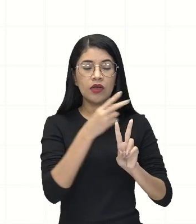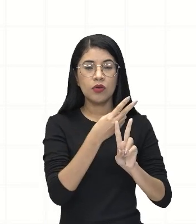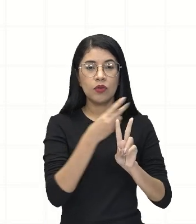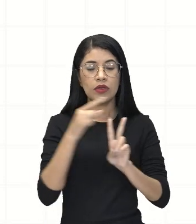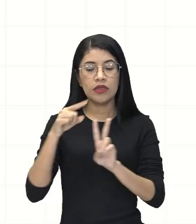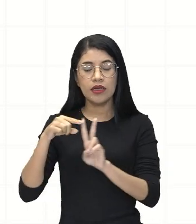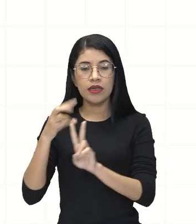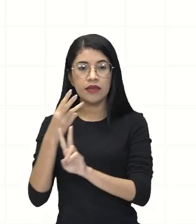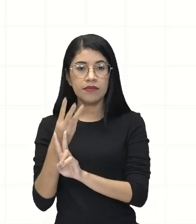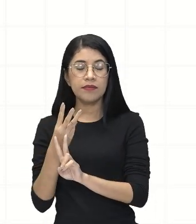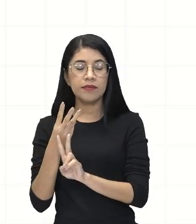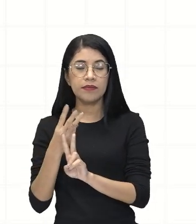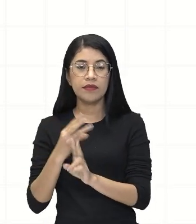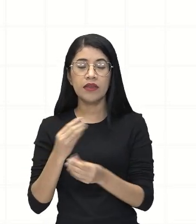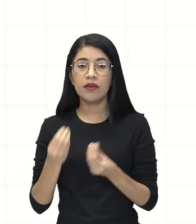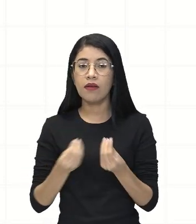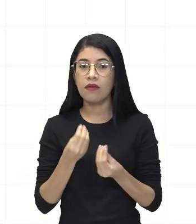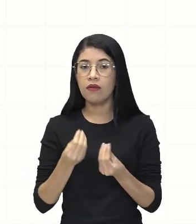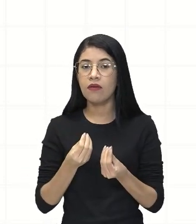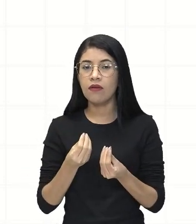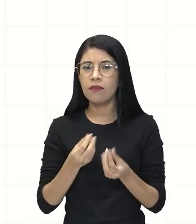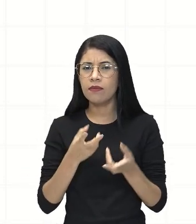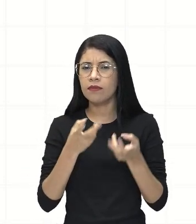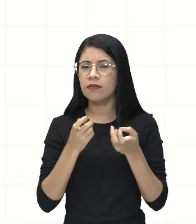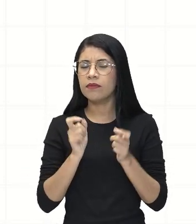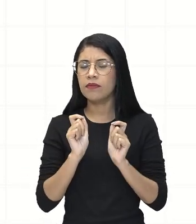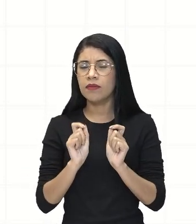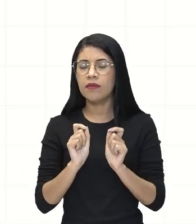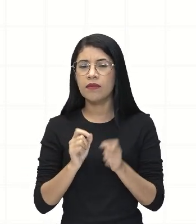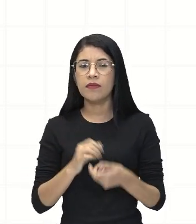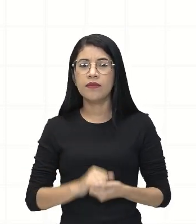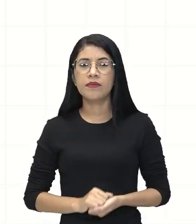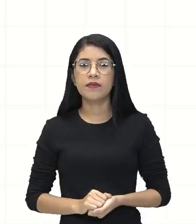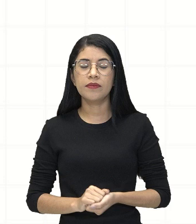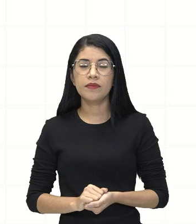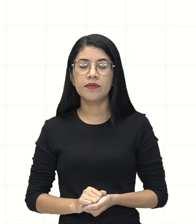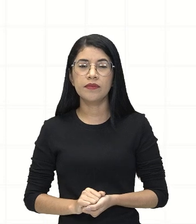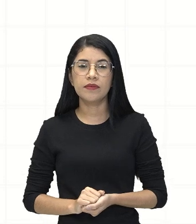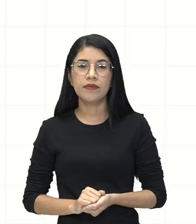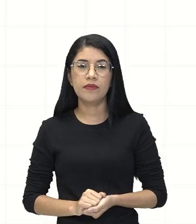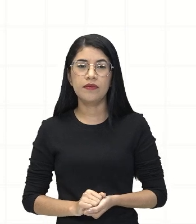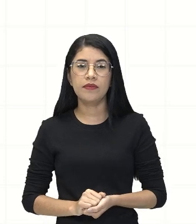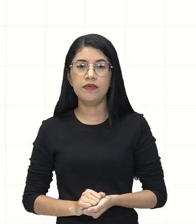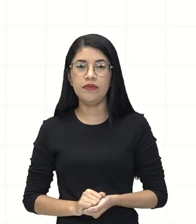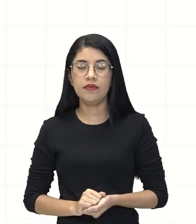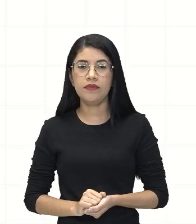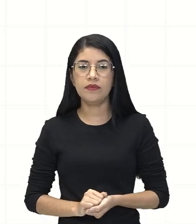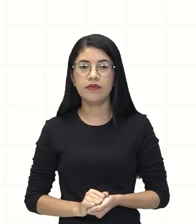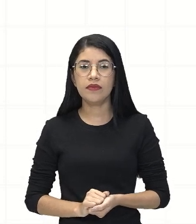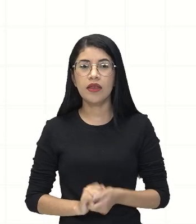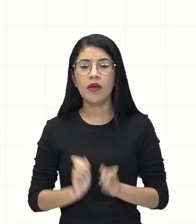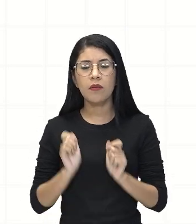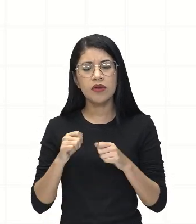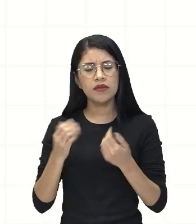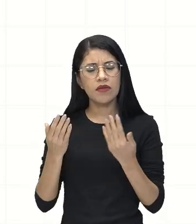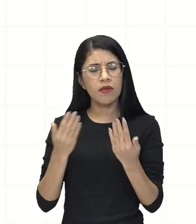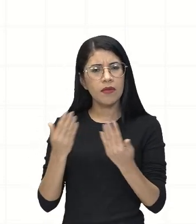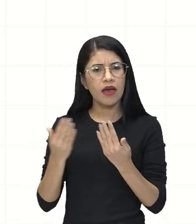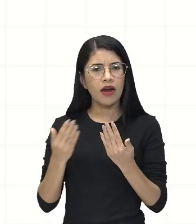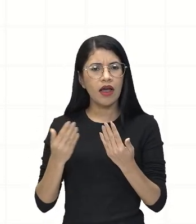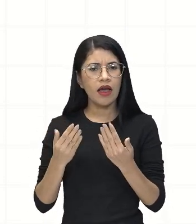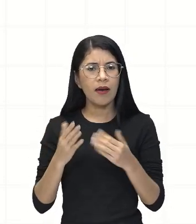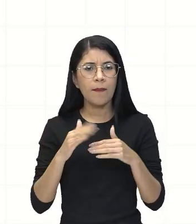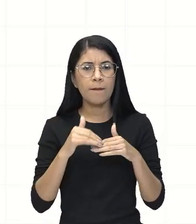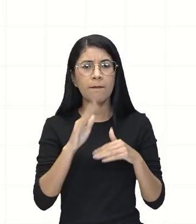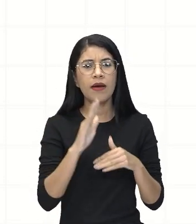O que é que eu posso fazer? O que é que eu posso fazer para que eu consiga comparar quem é maior,